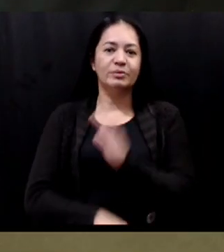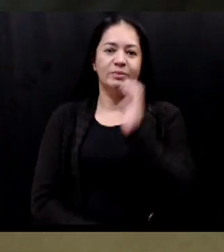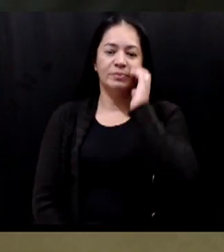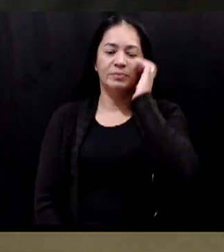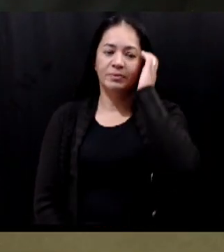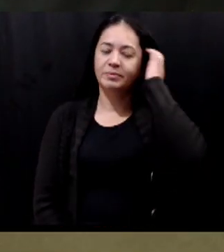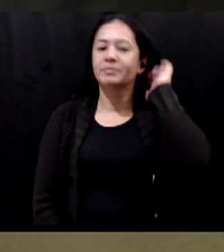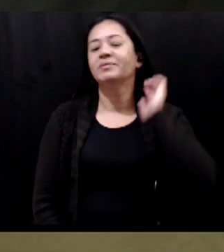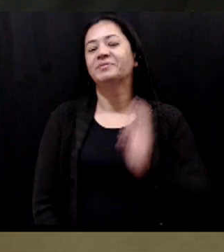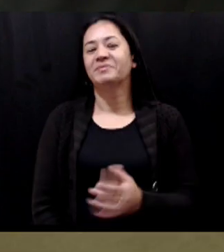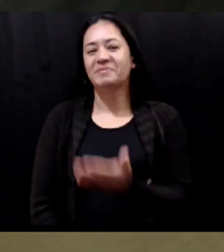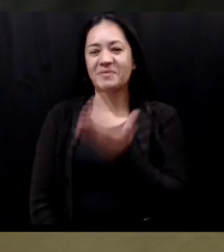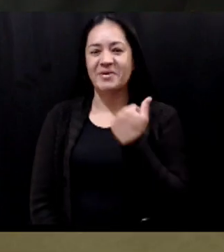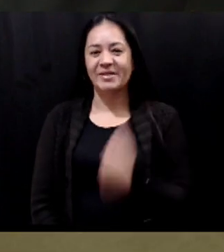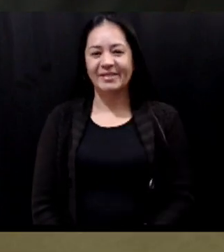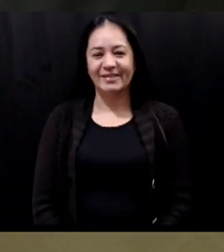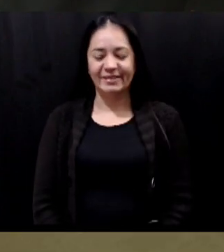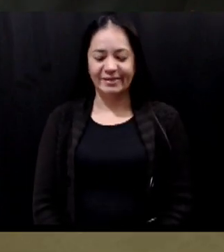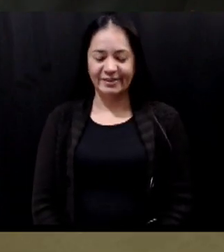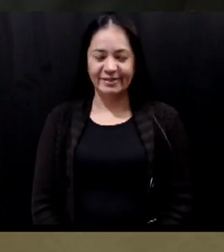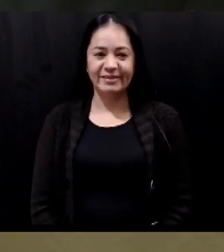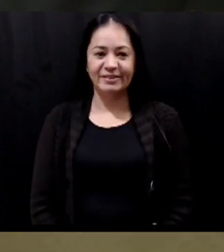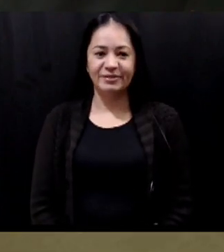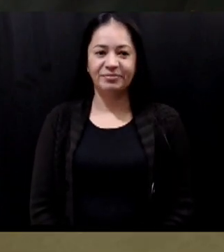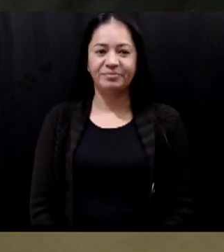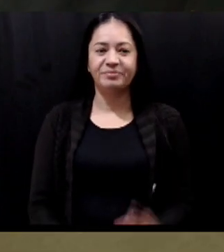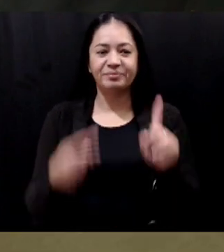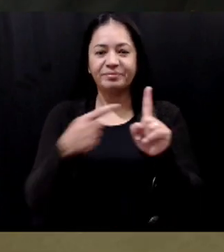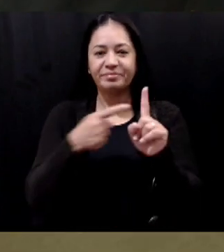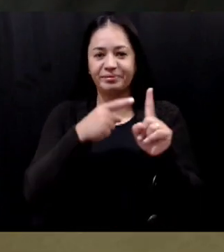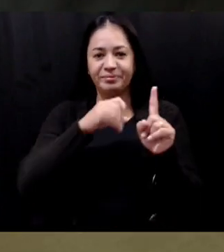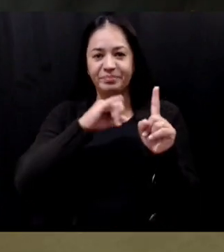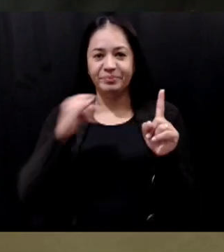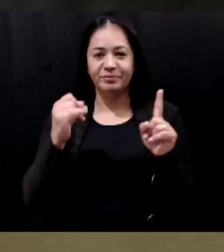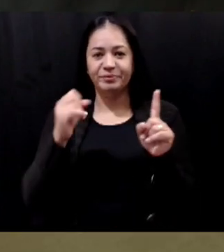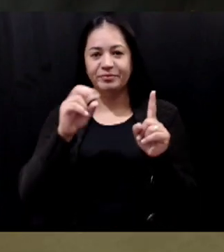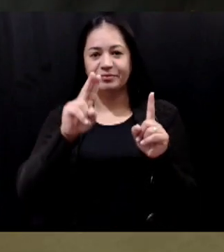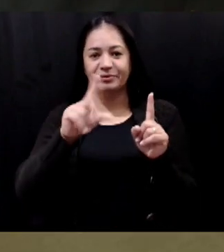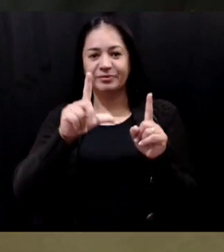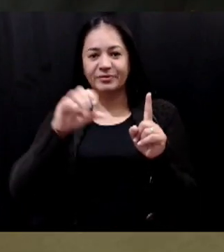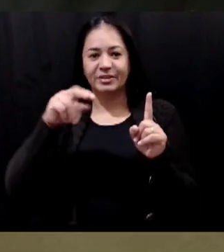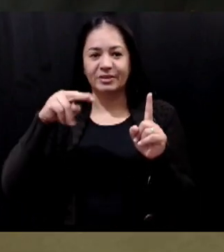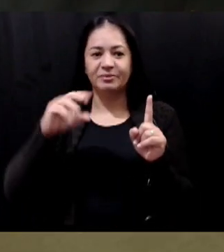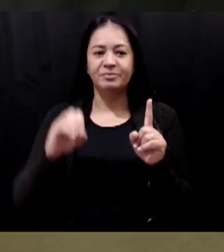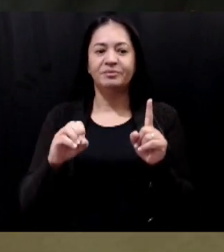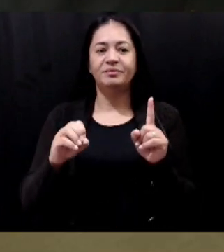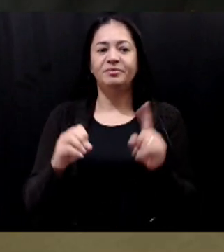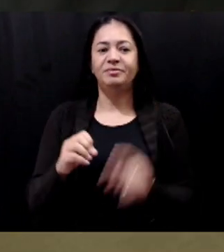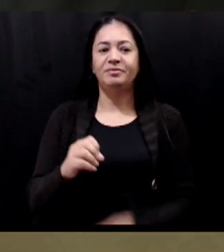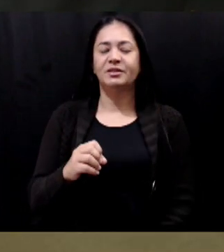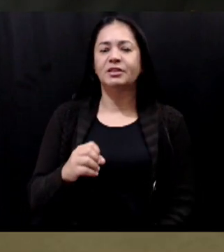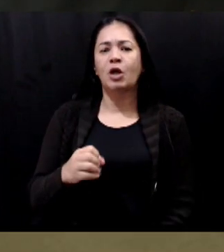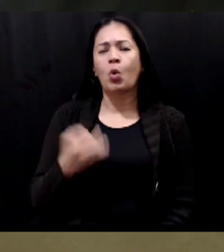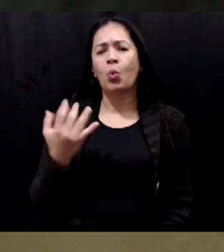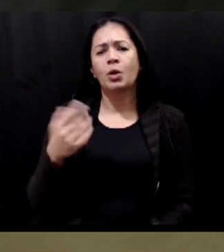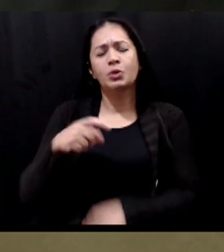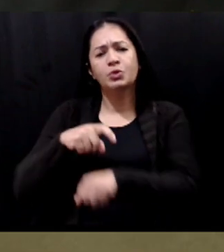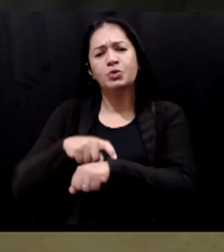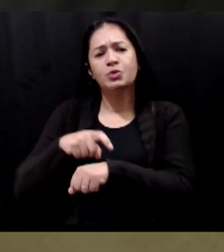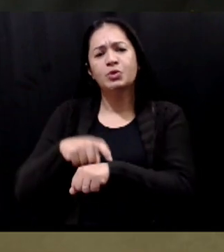Vamos lá. Juliano, da Vila Industrial. Oi, Ju, bom dia para você. Quanto tempo leva em média para começarmos a